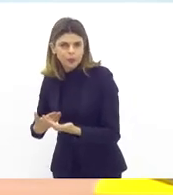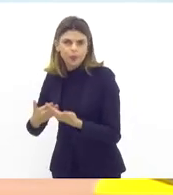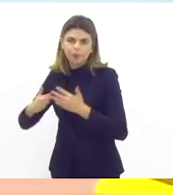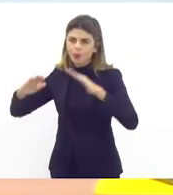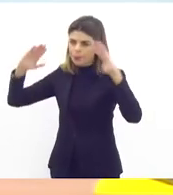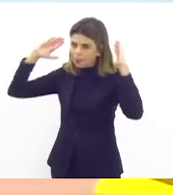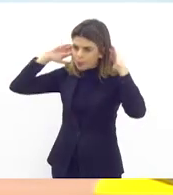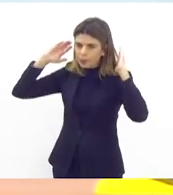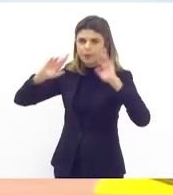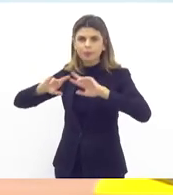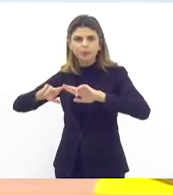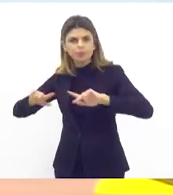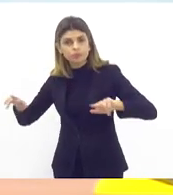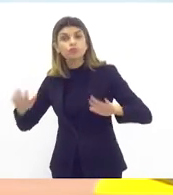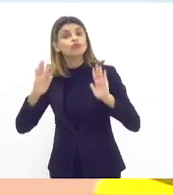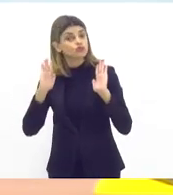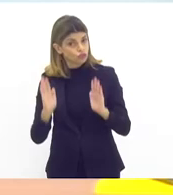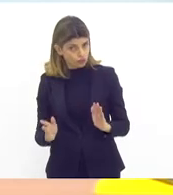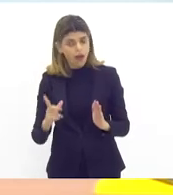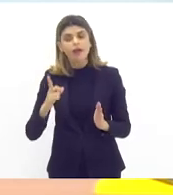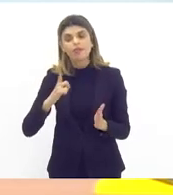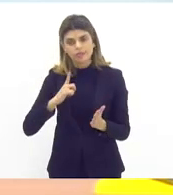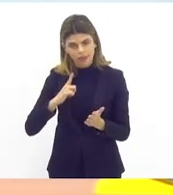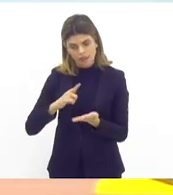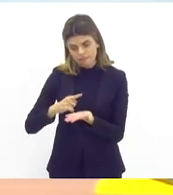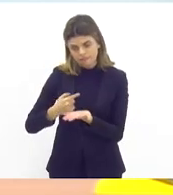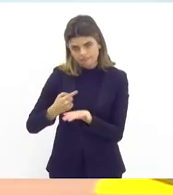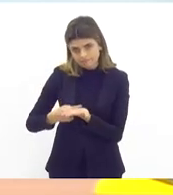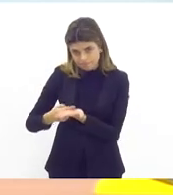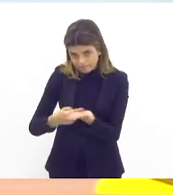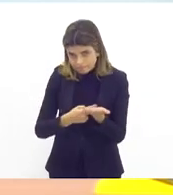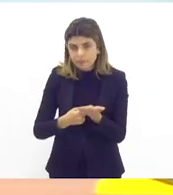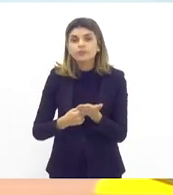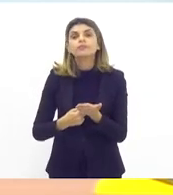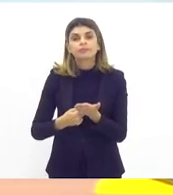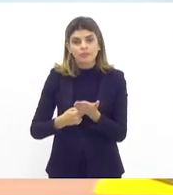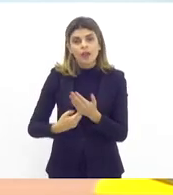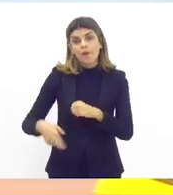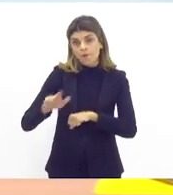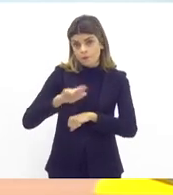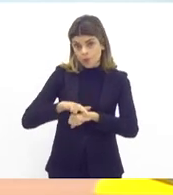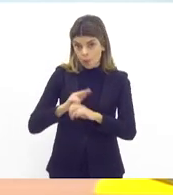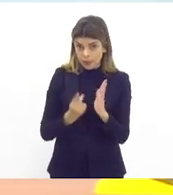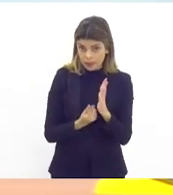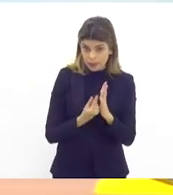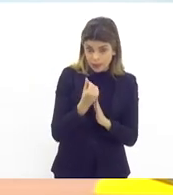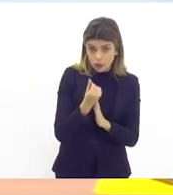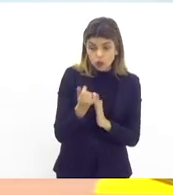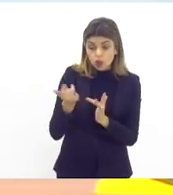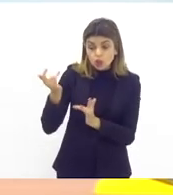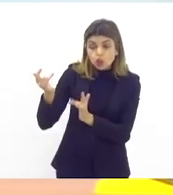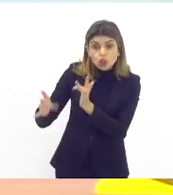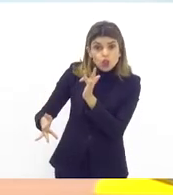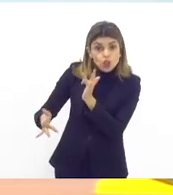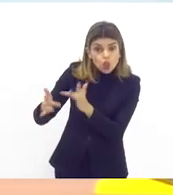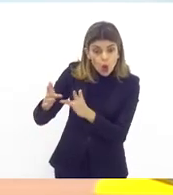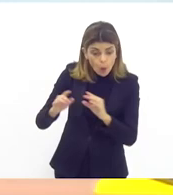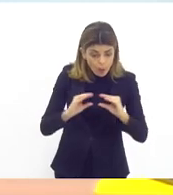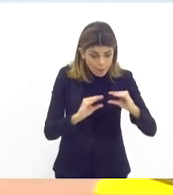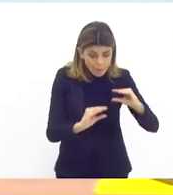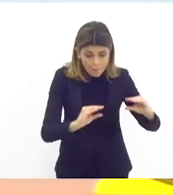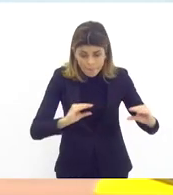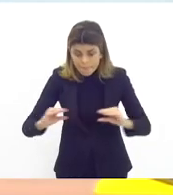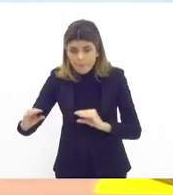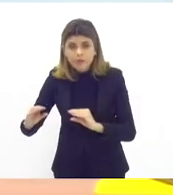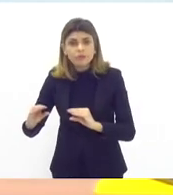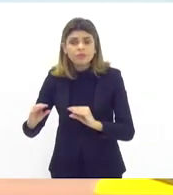já estão com tratamento favorecido na reforma tributária. E o que sobra, de fato, é um escopo muito